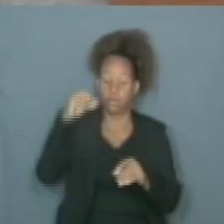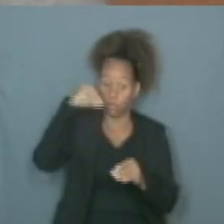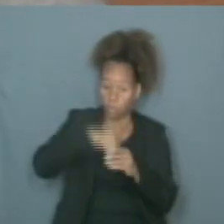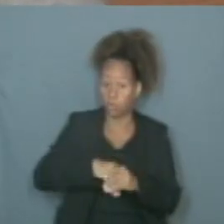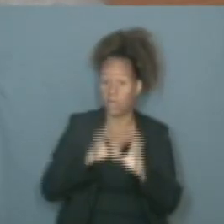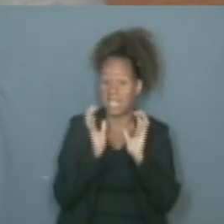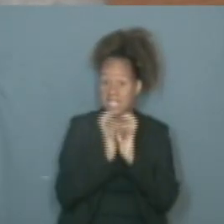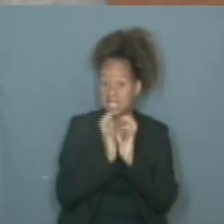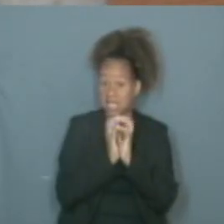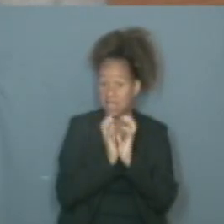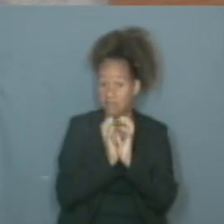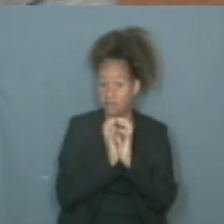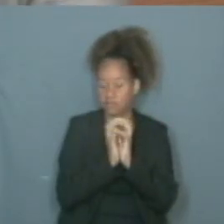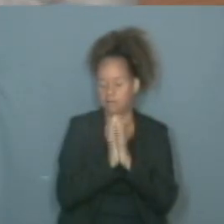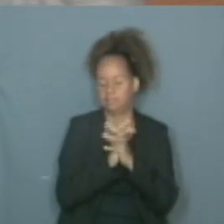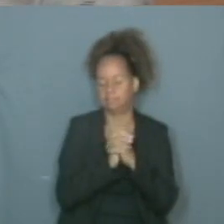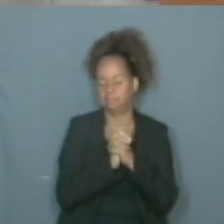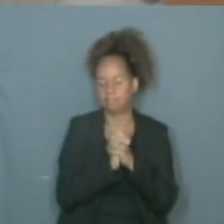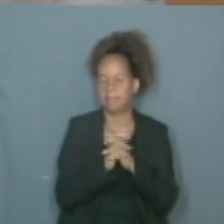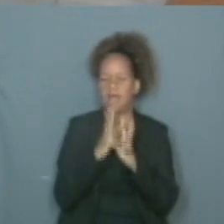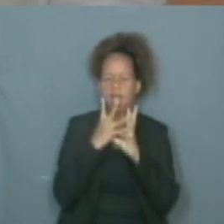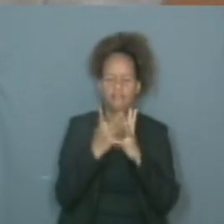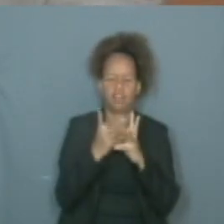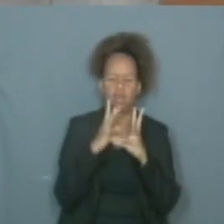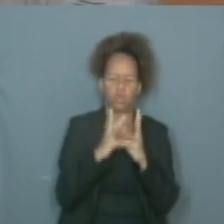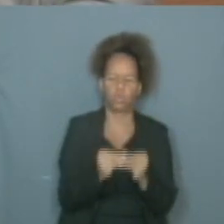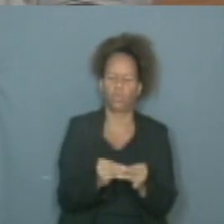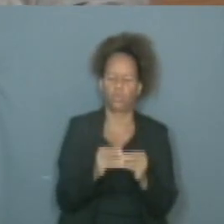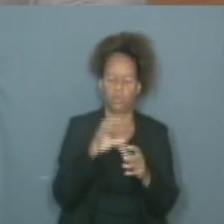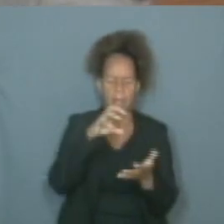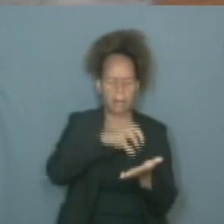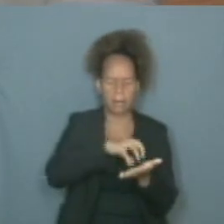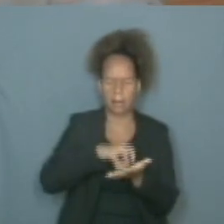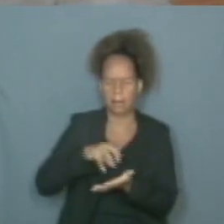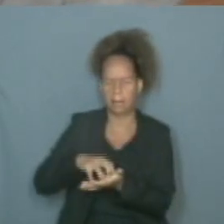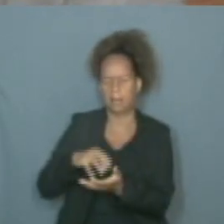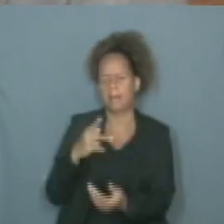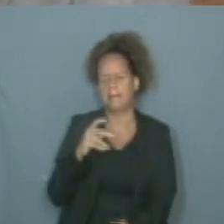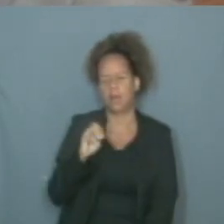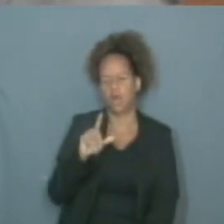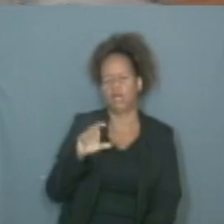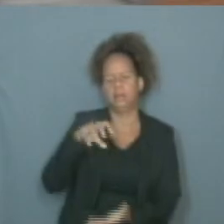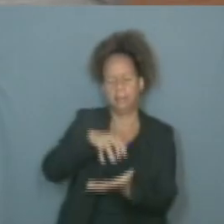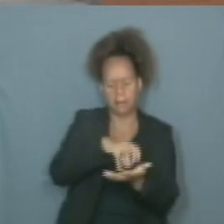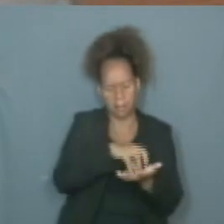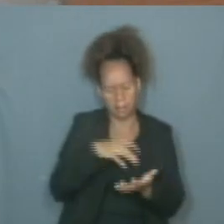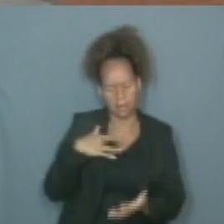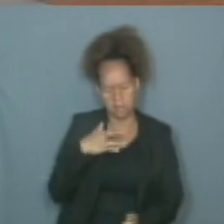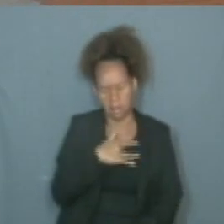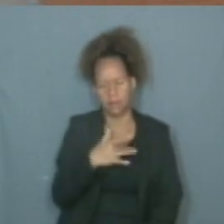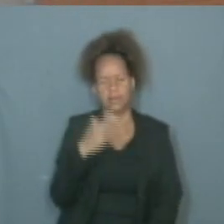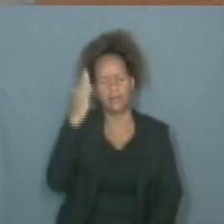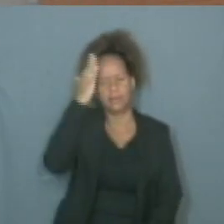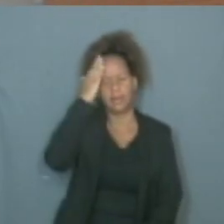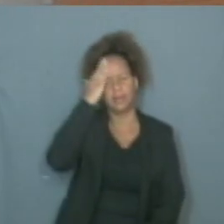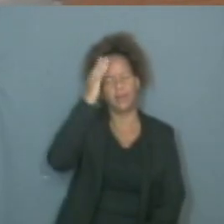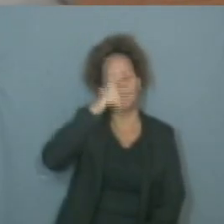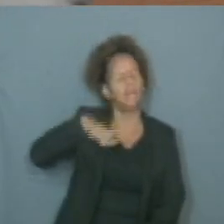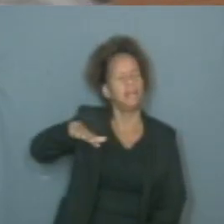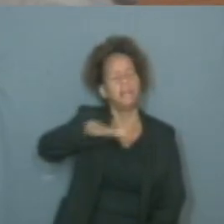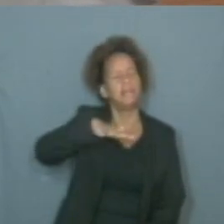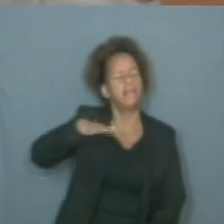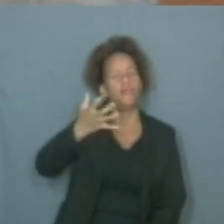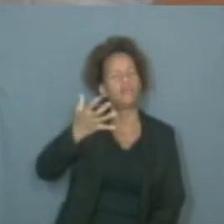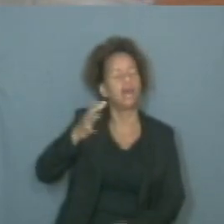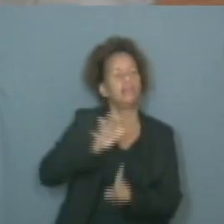Recife. E aí falar sobre todos os postos de saúde, sobre as policlínicas, para entender do povo qual é a